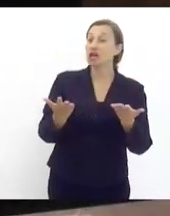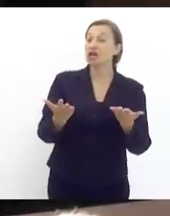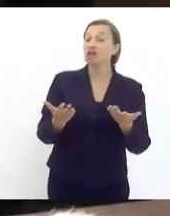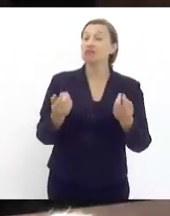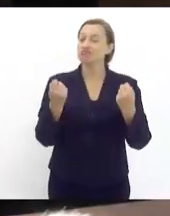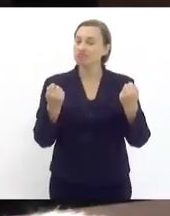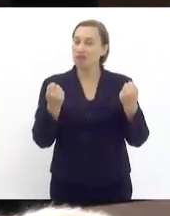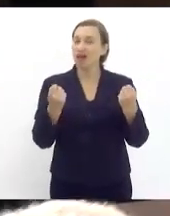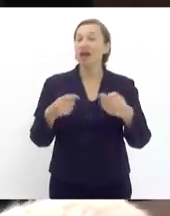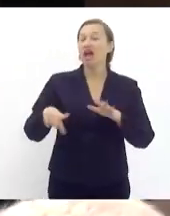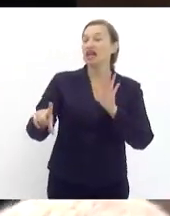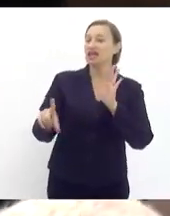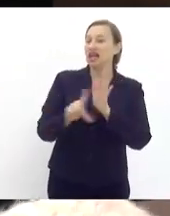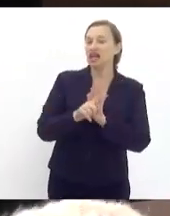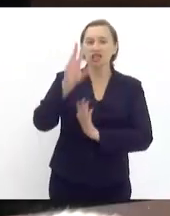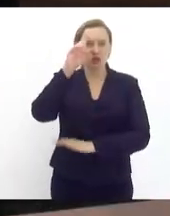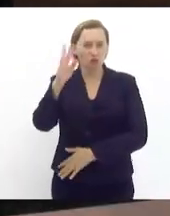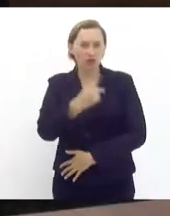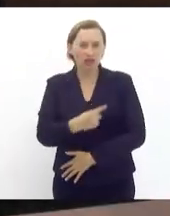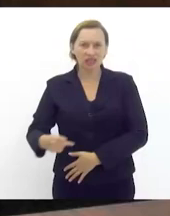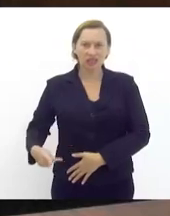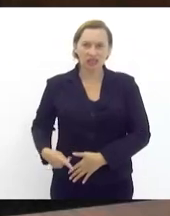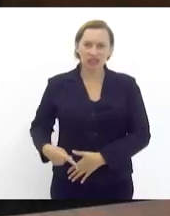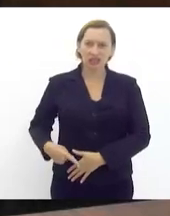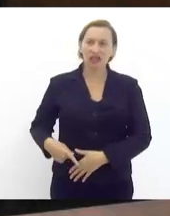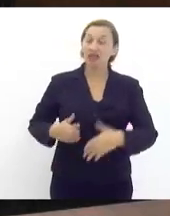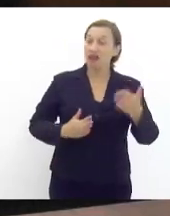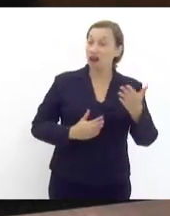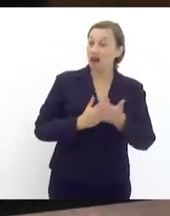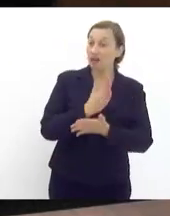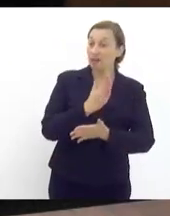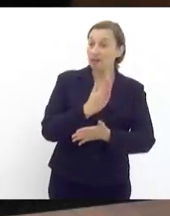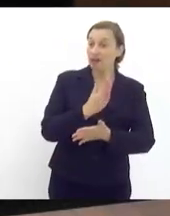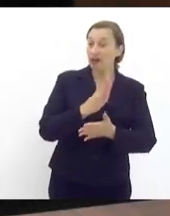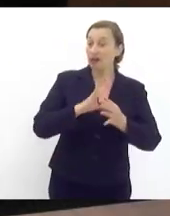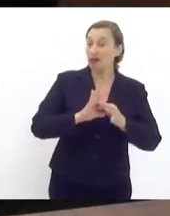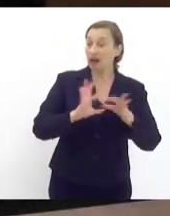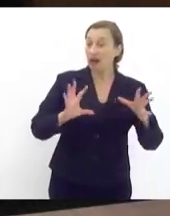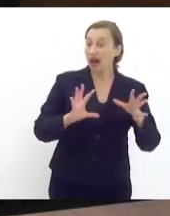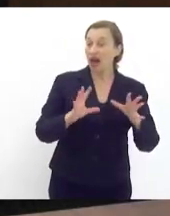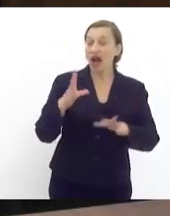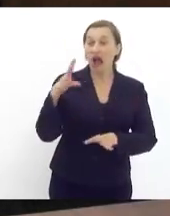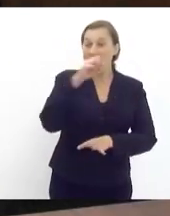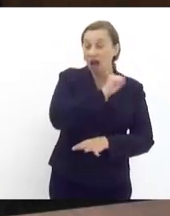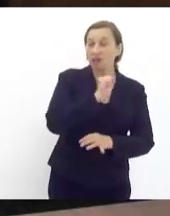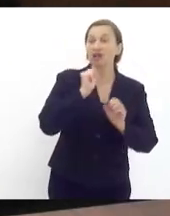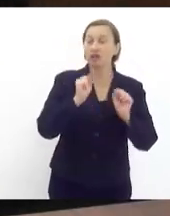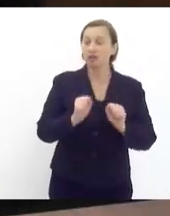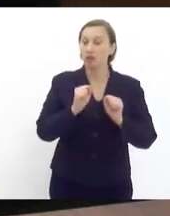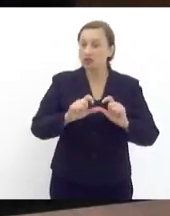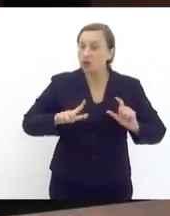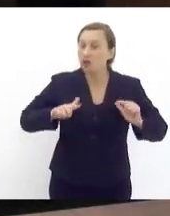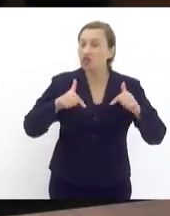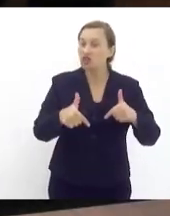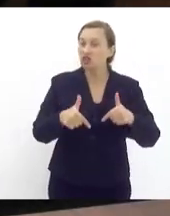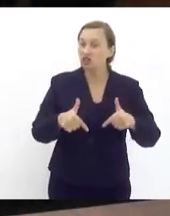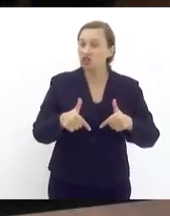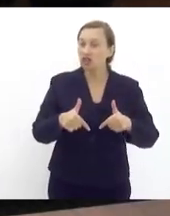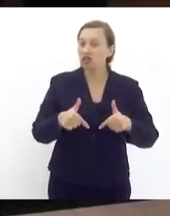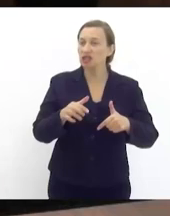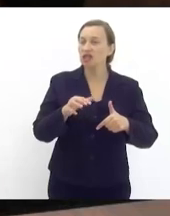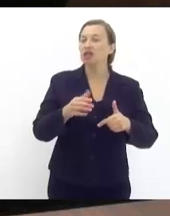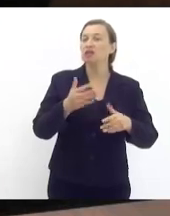essa lei se o presidente seja sancionada em breve para que a gente já possa ter contundentes